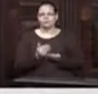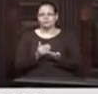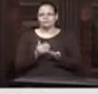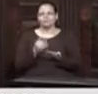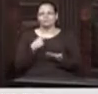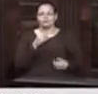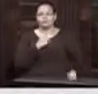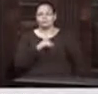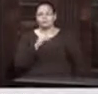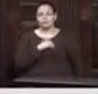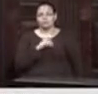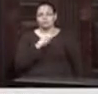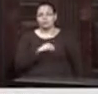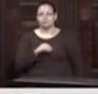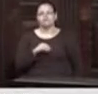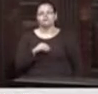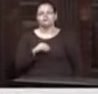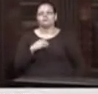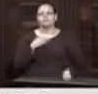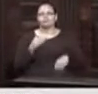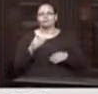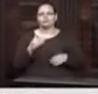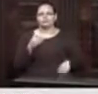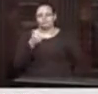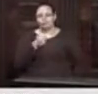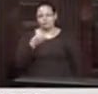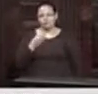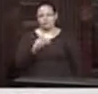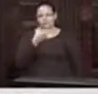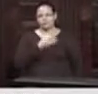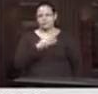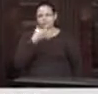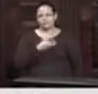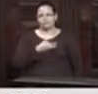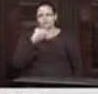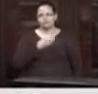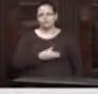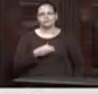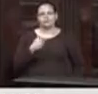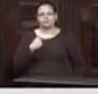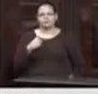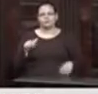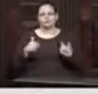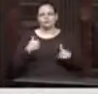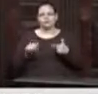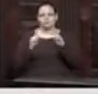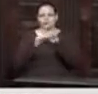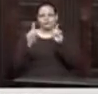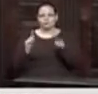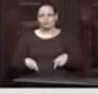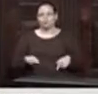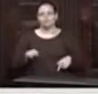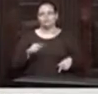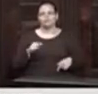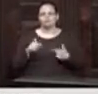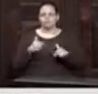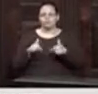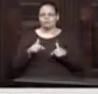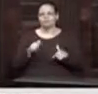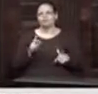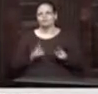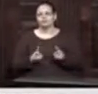dos salários, inclusive 13º, dos servidores públicos ativos, inativos